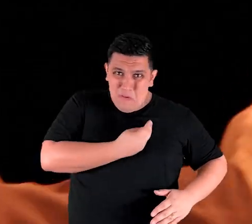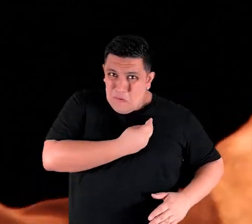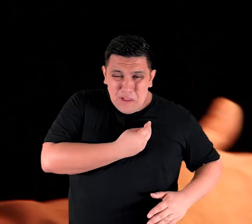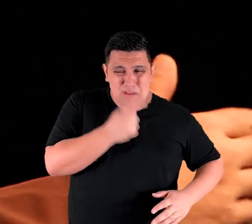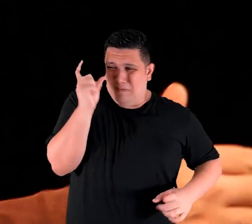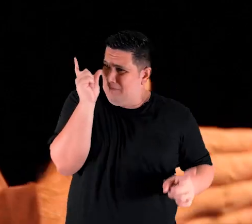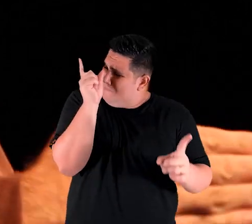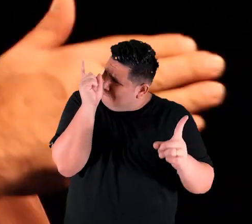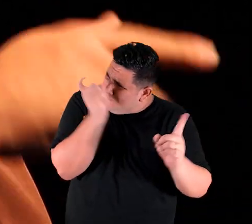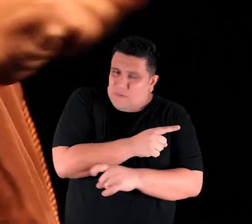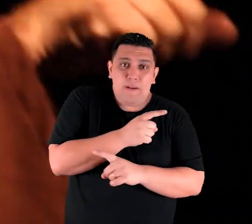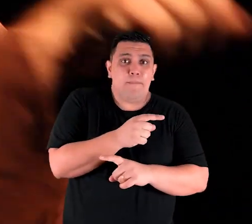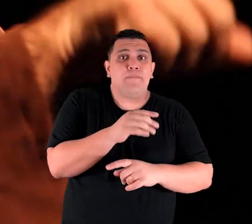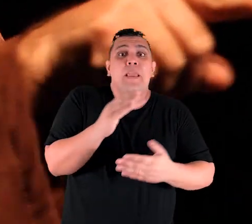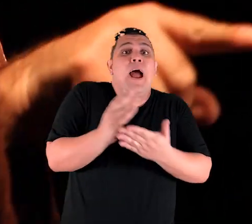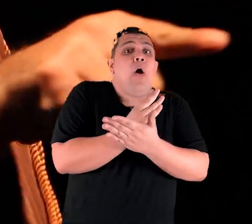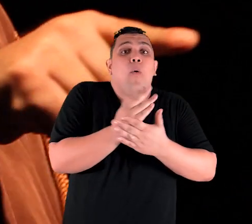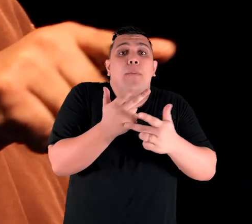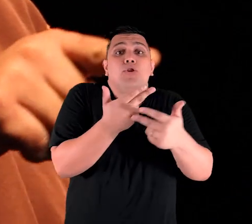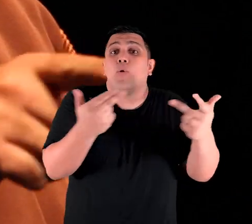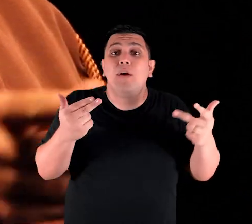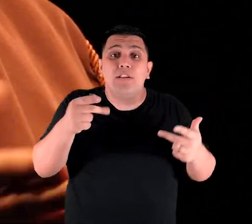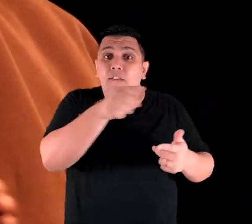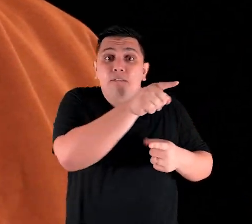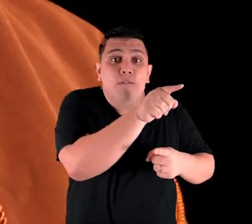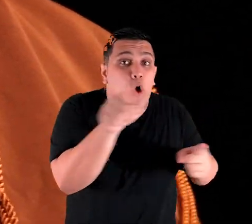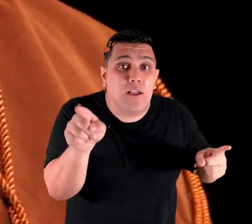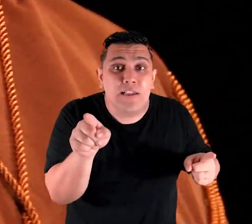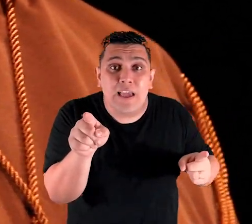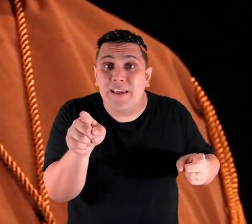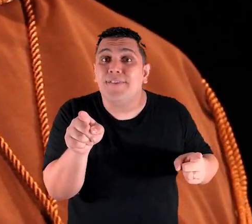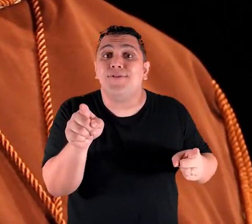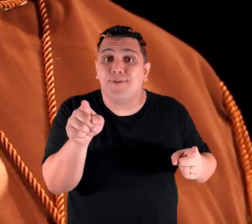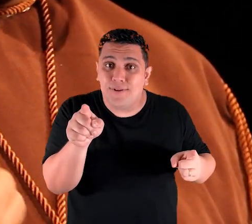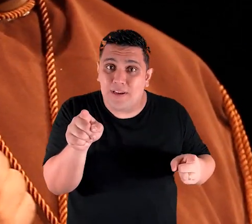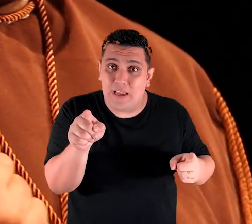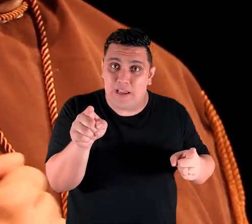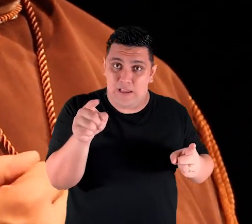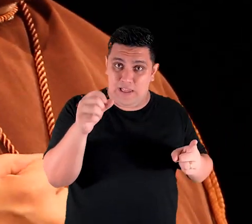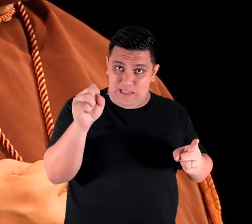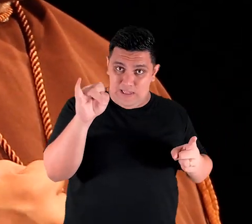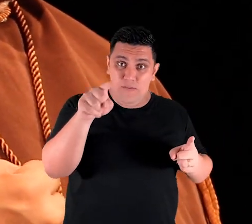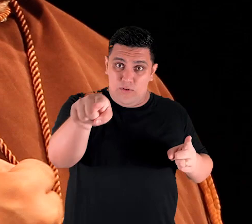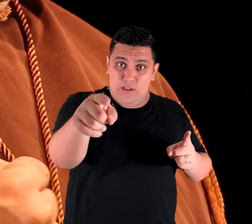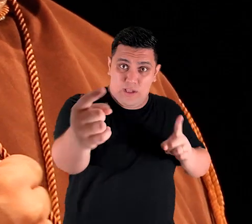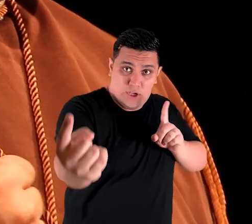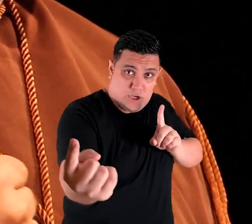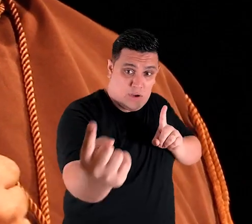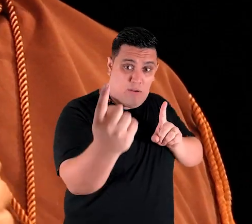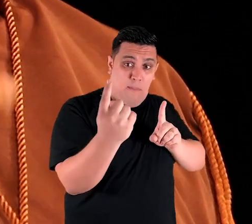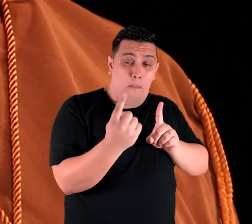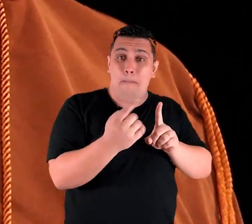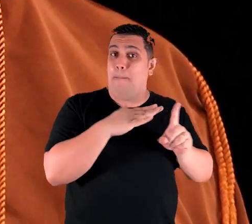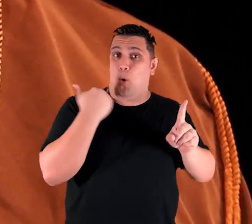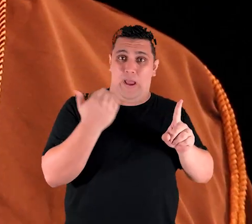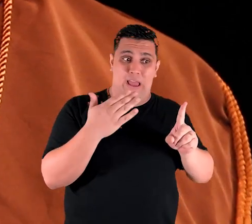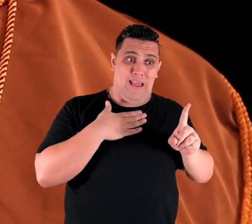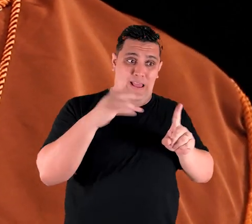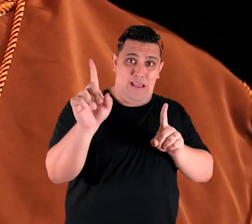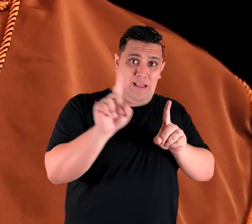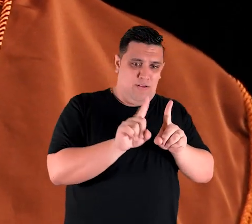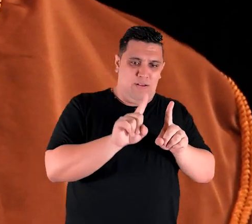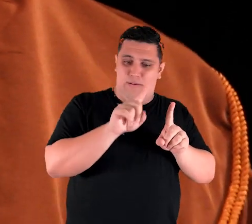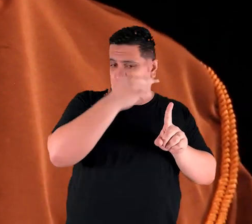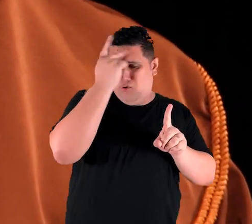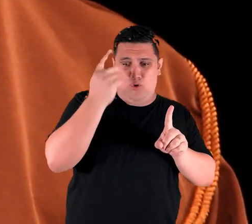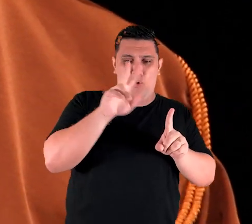Tem certas coisas que mesmo vocês, passando para o lado de cada vida, o que chamam de